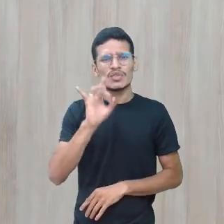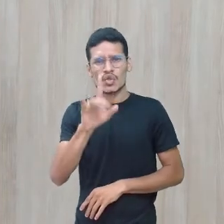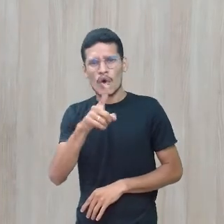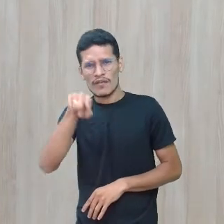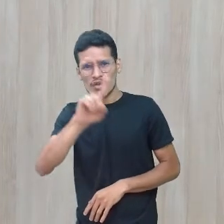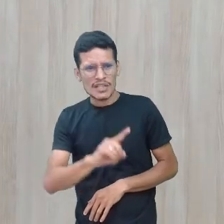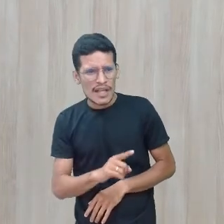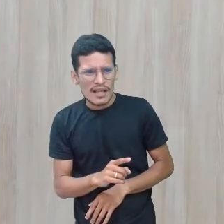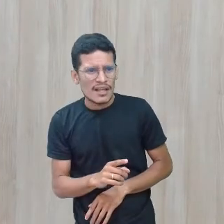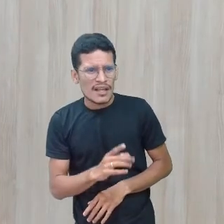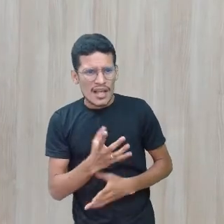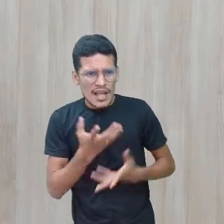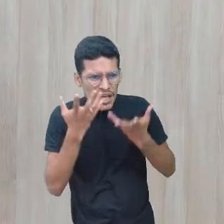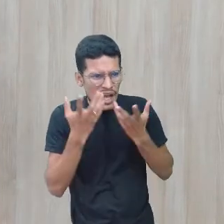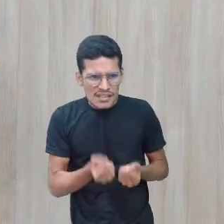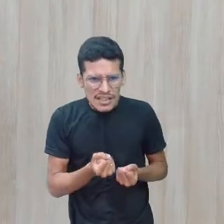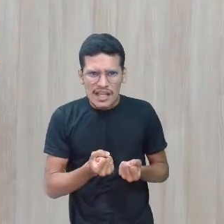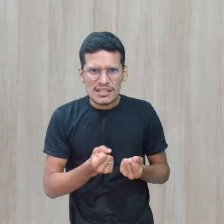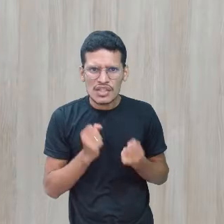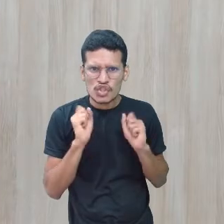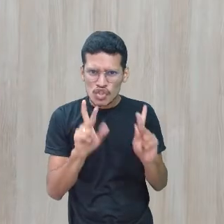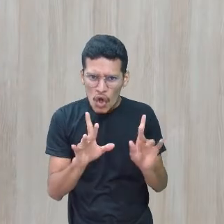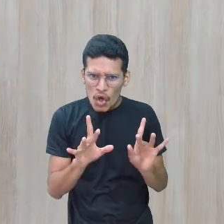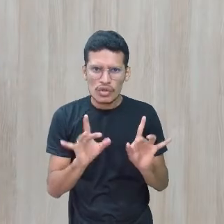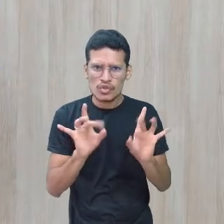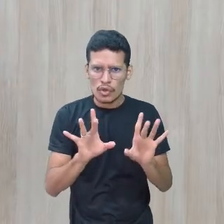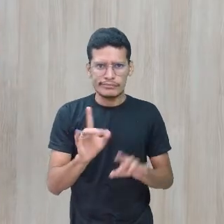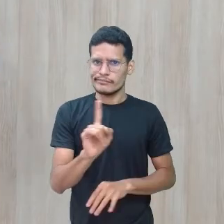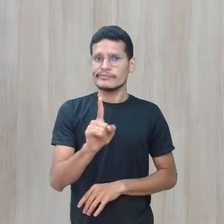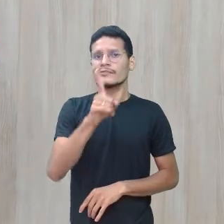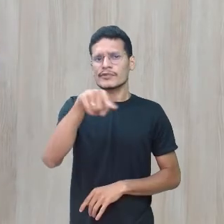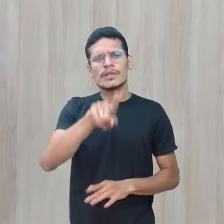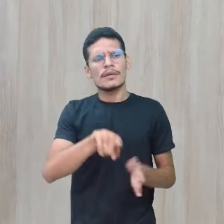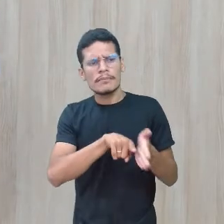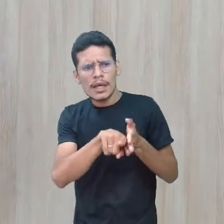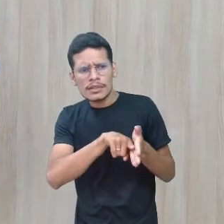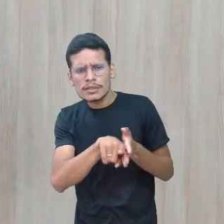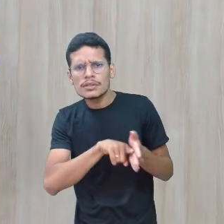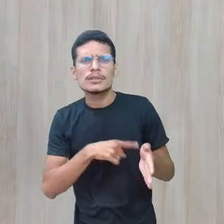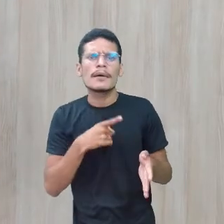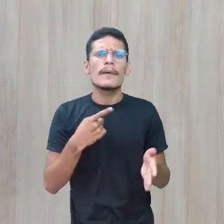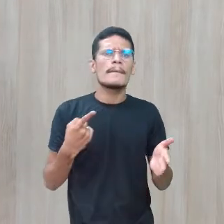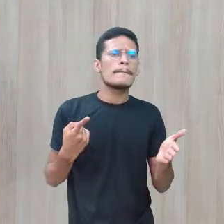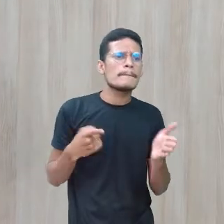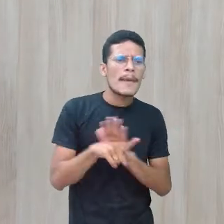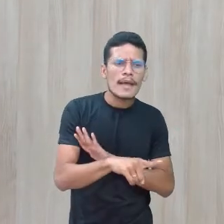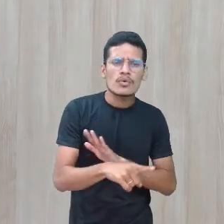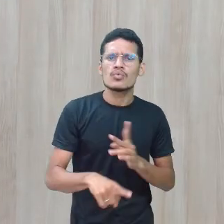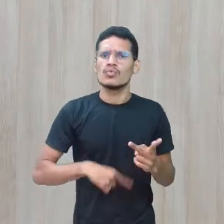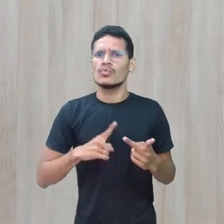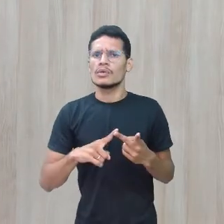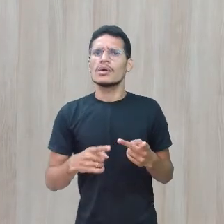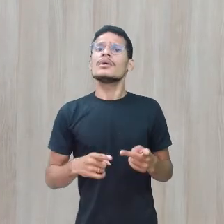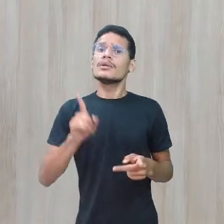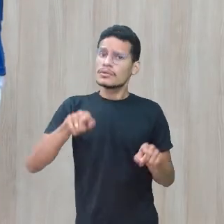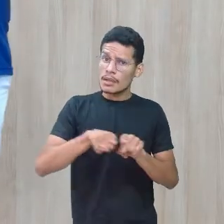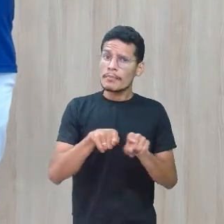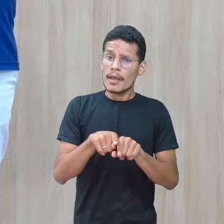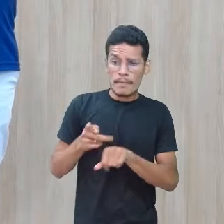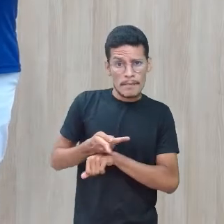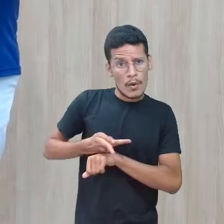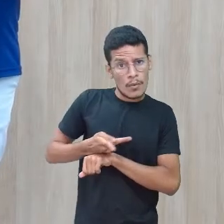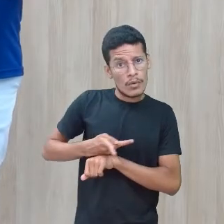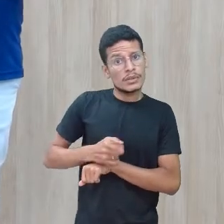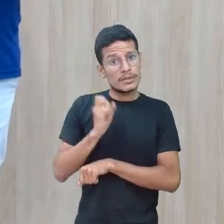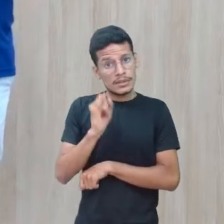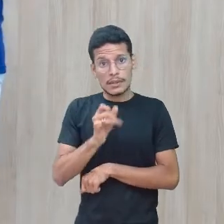apenas incorpore isso. É legal que você questione, que você busque, né, comprovar se aquilo que a gente está trabalhando, né, se aquilo que